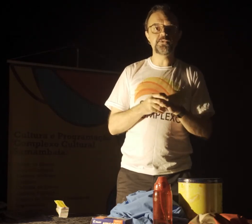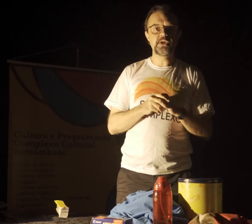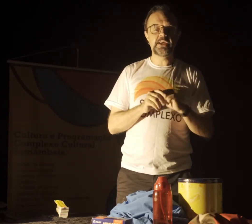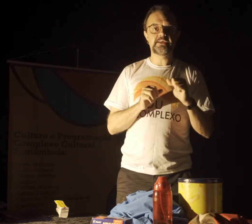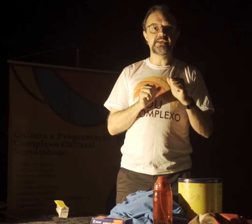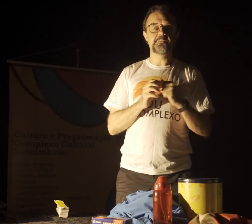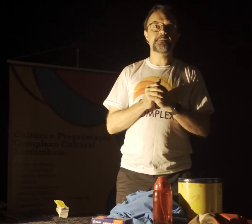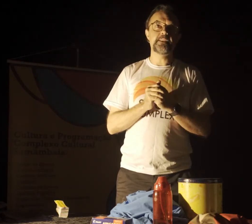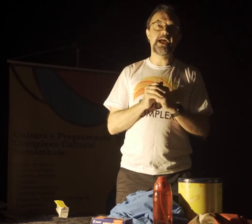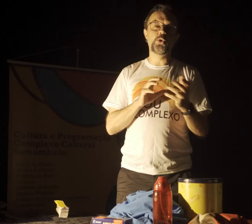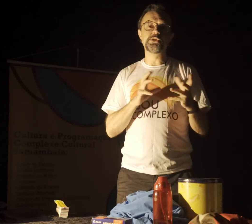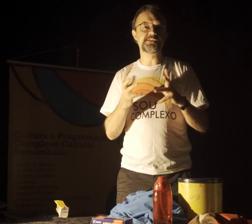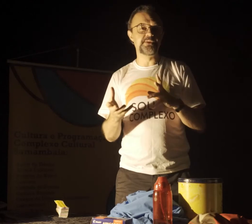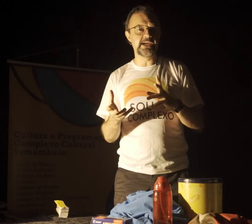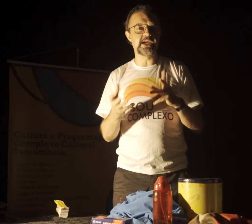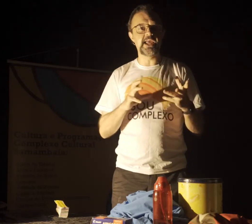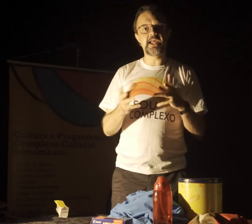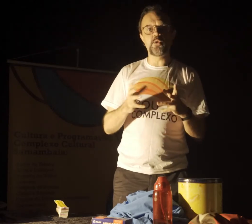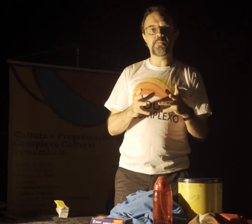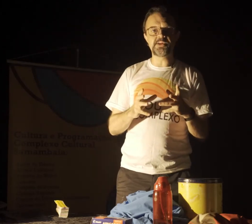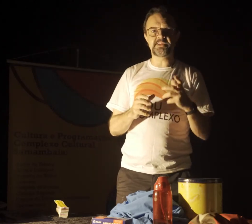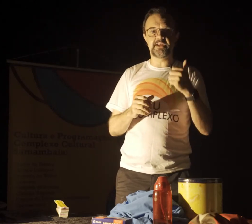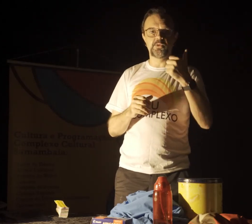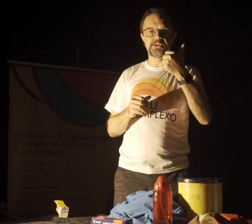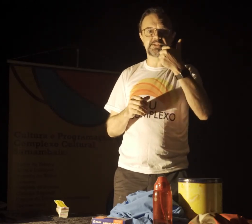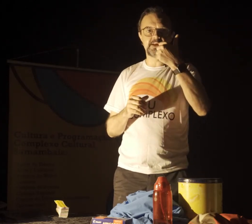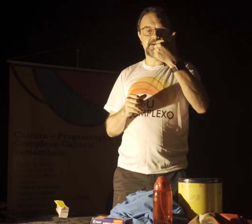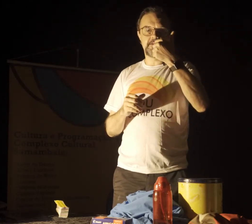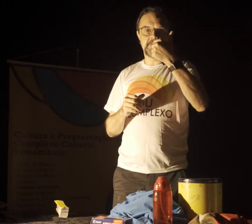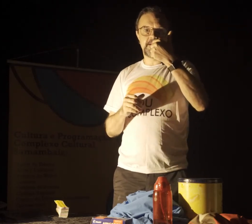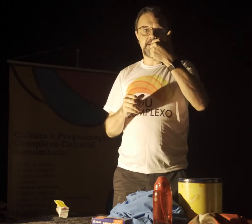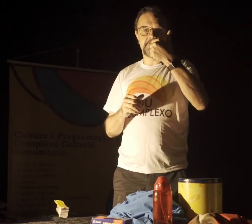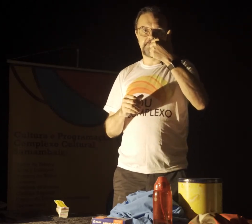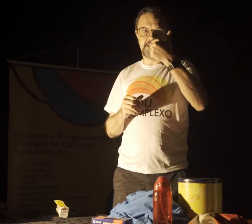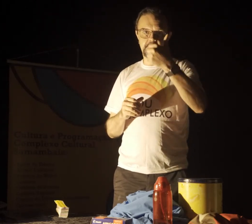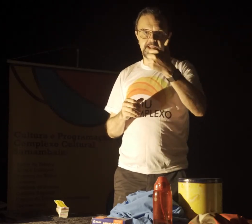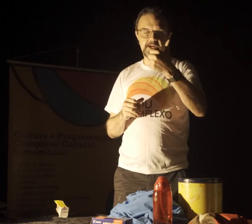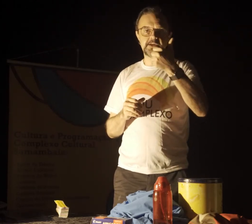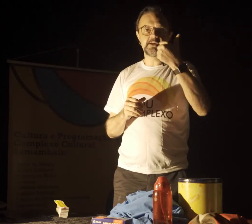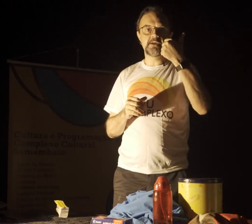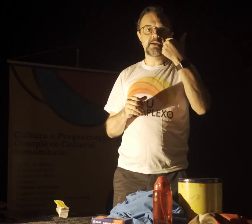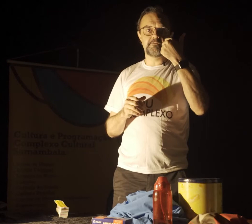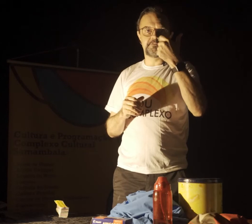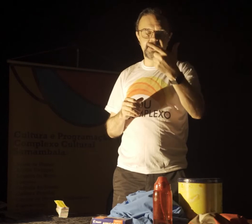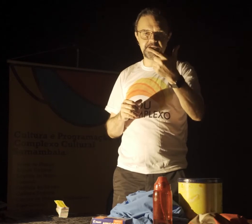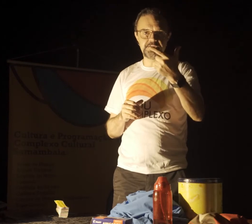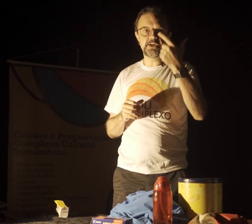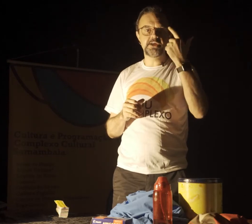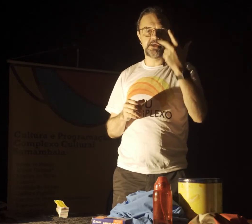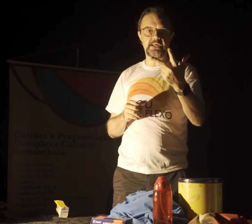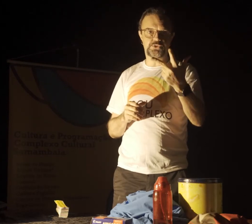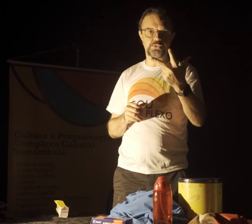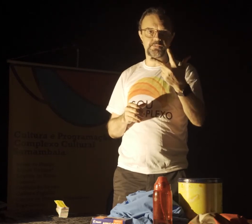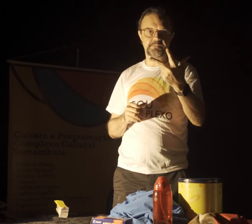gente viu que a luz branca ela é composta da luz vermelha,